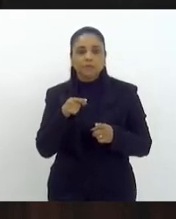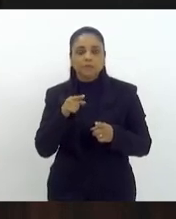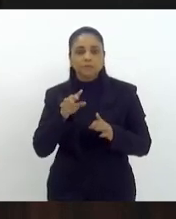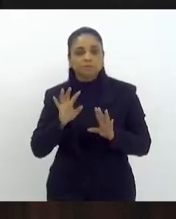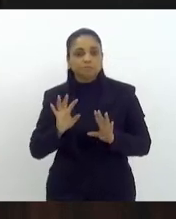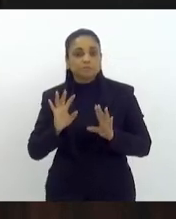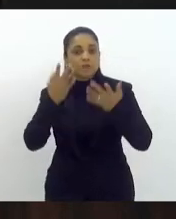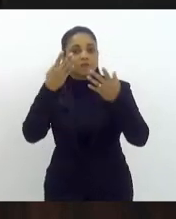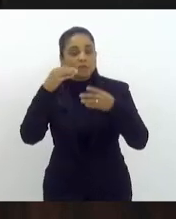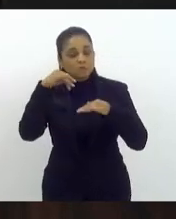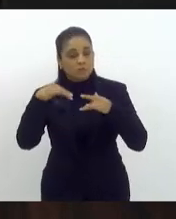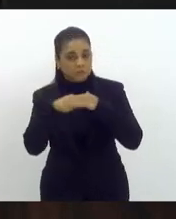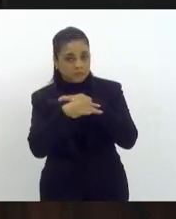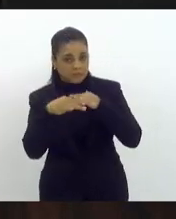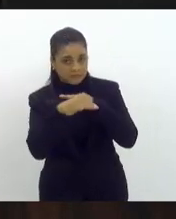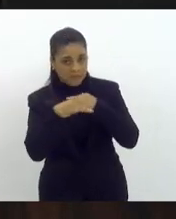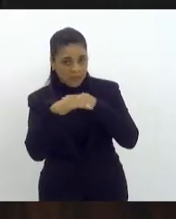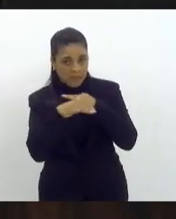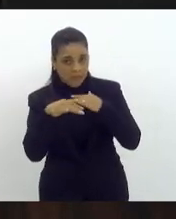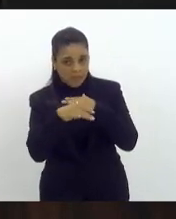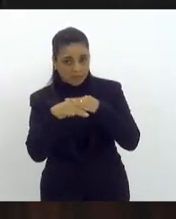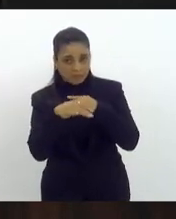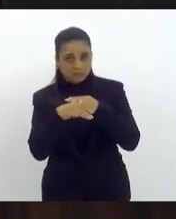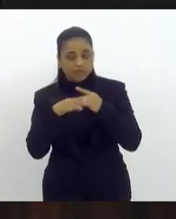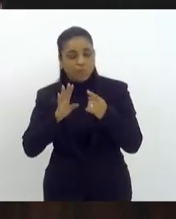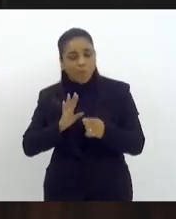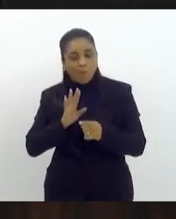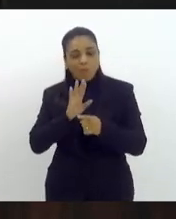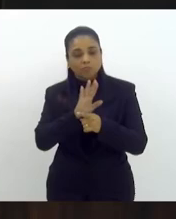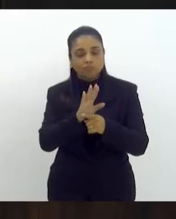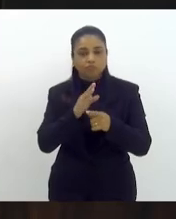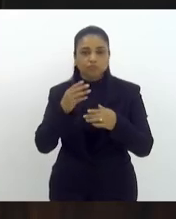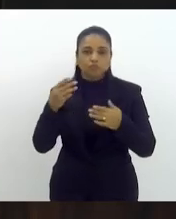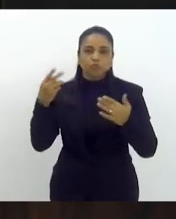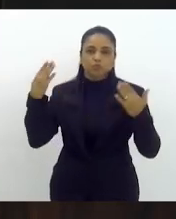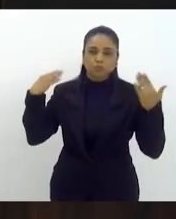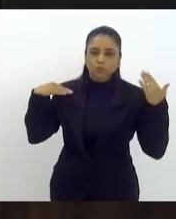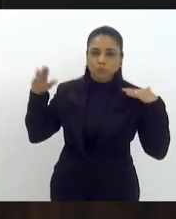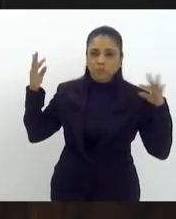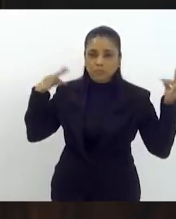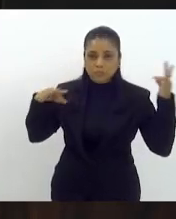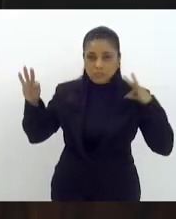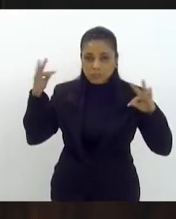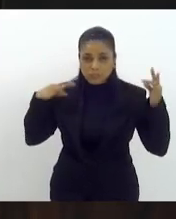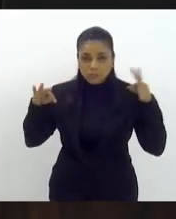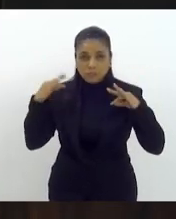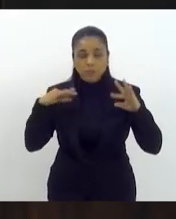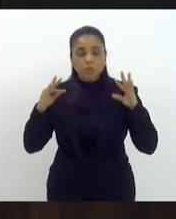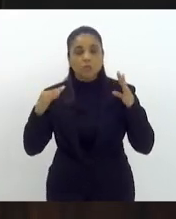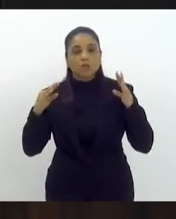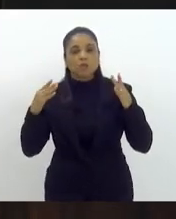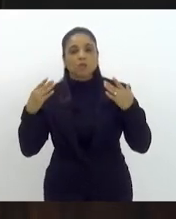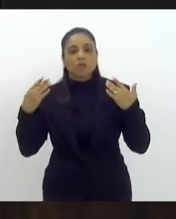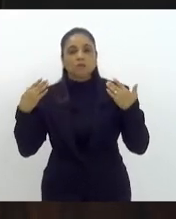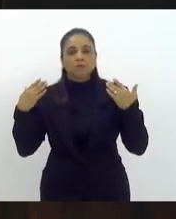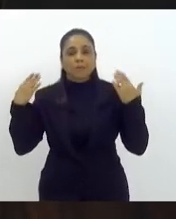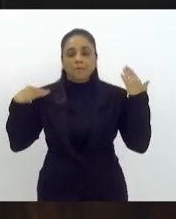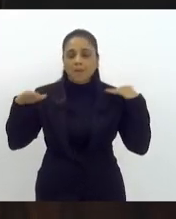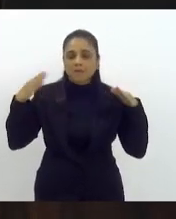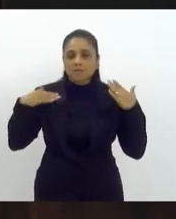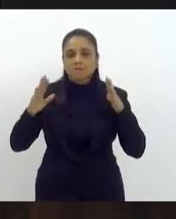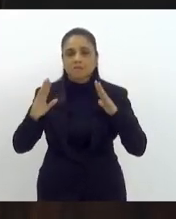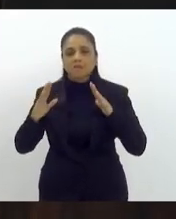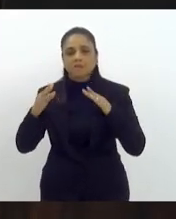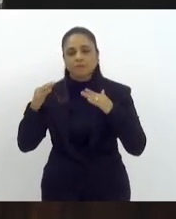nas cidades e são eventos que auxiliam no turismo no lazer dos moradores de cada cidade dessa que